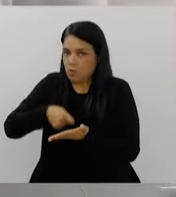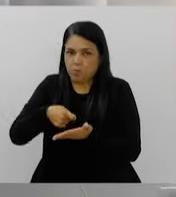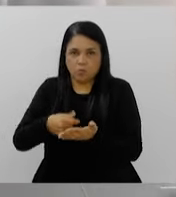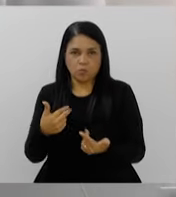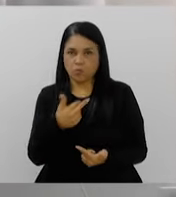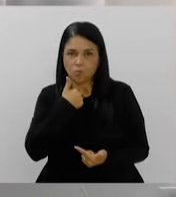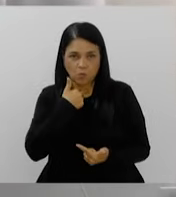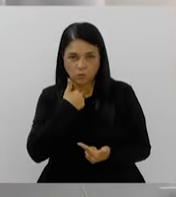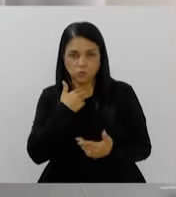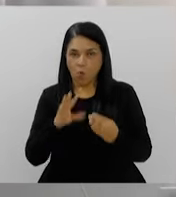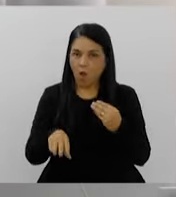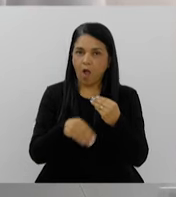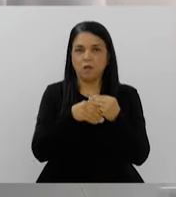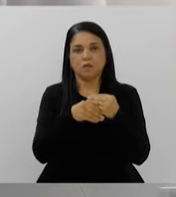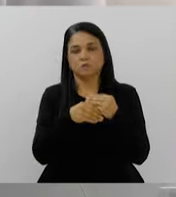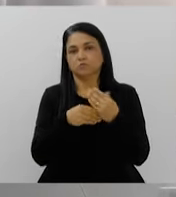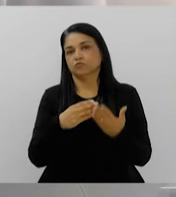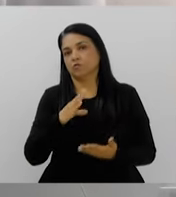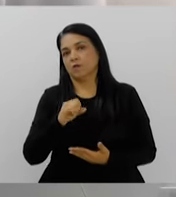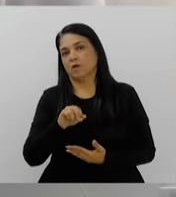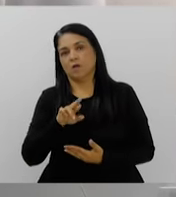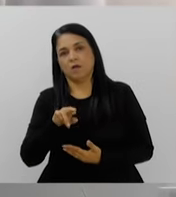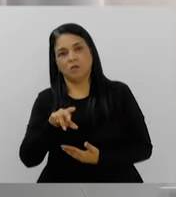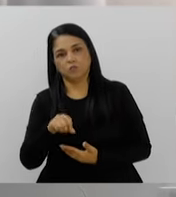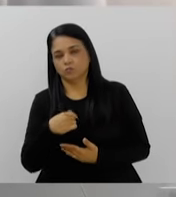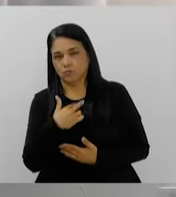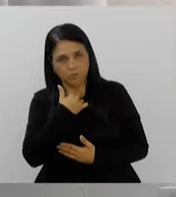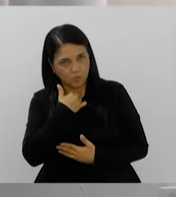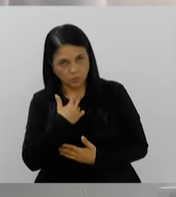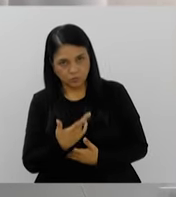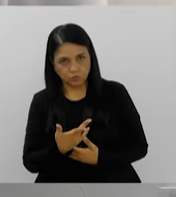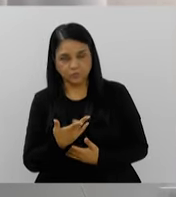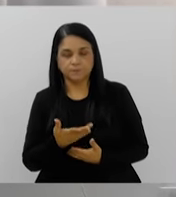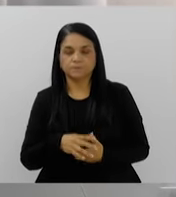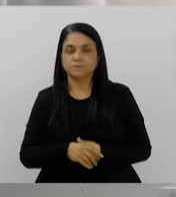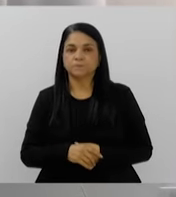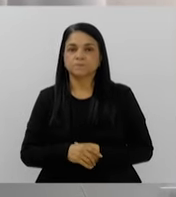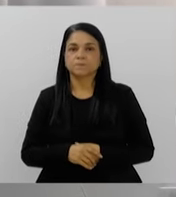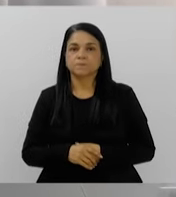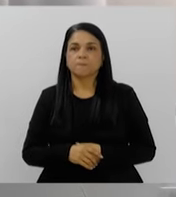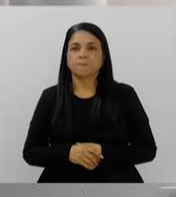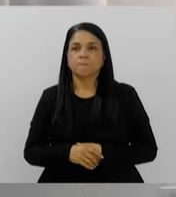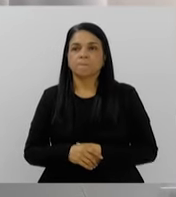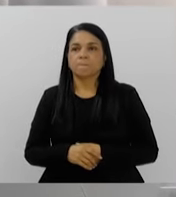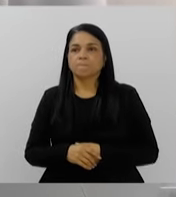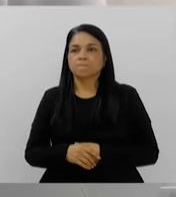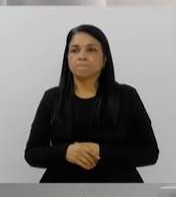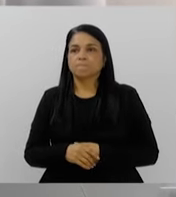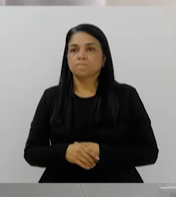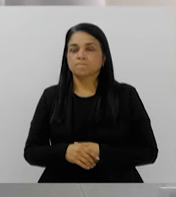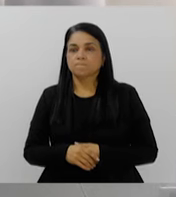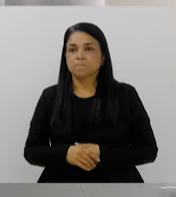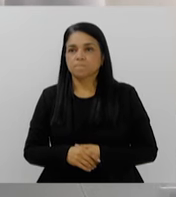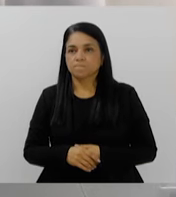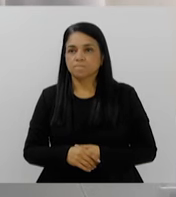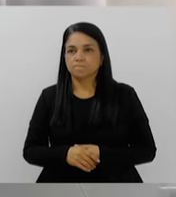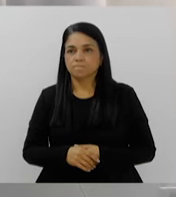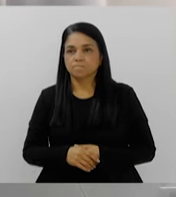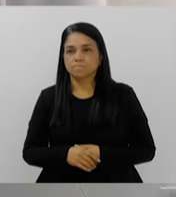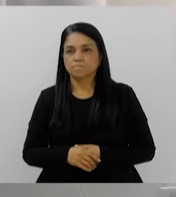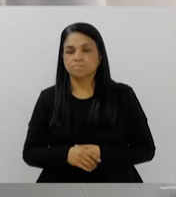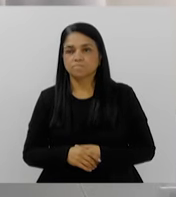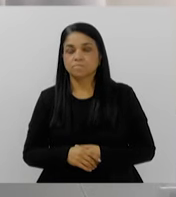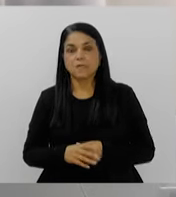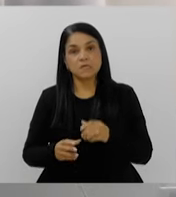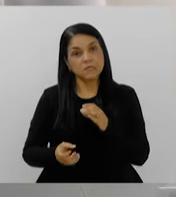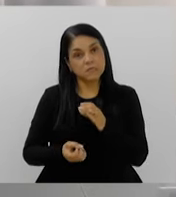ou acréscimo, incremento de cargos, ou qualquer questão relacionada à sua estrutura. Mas